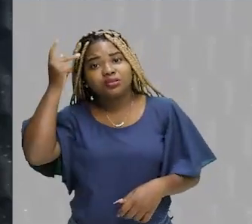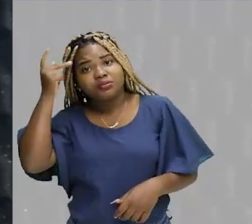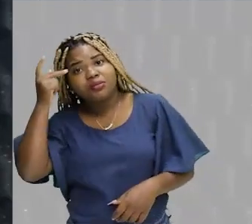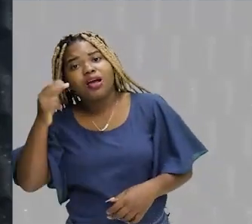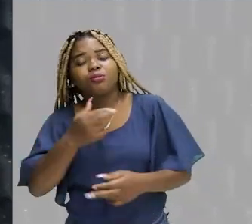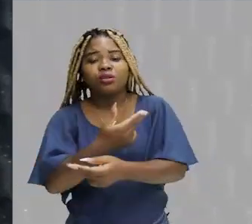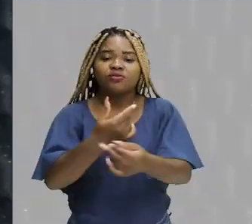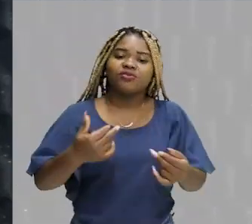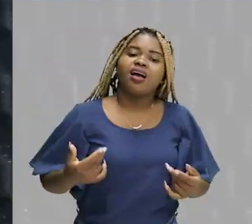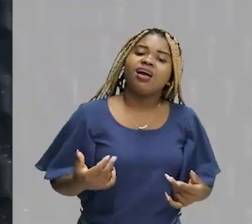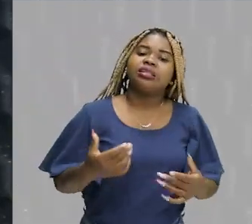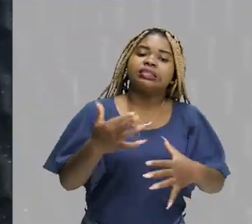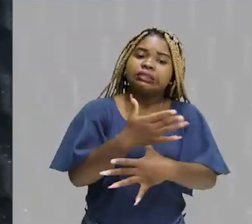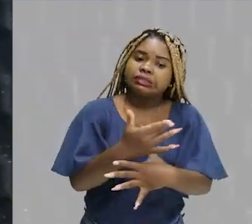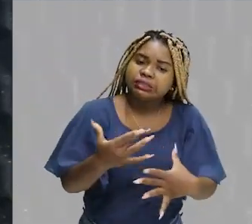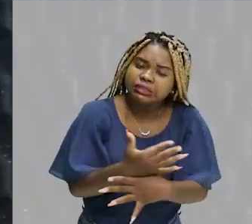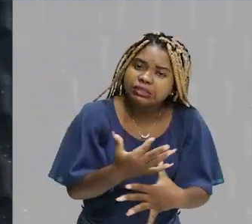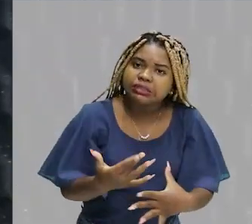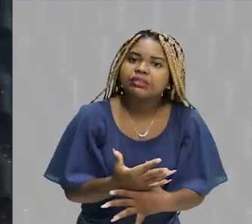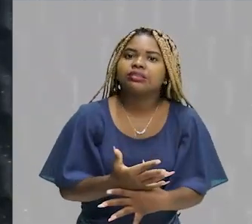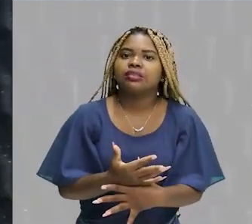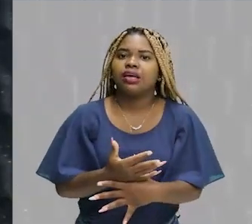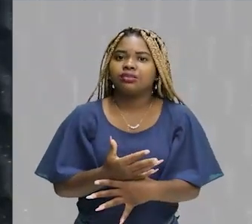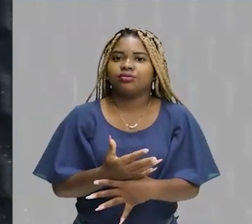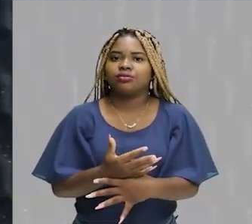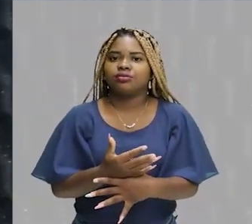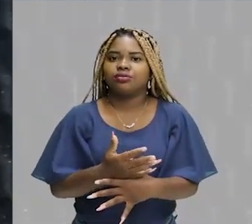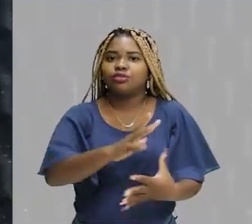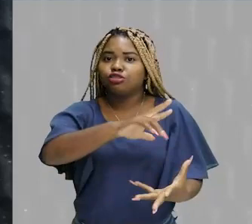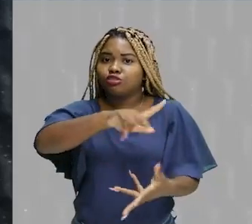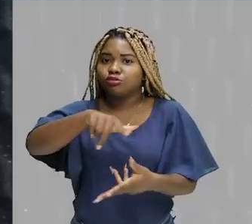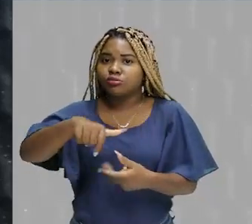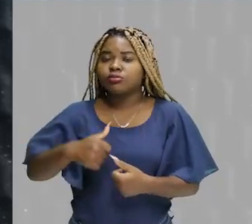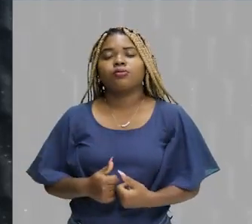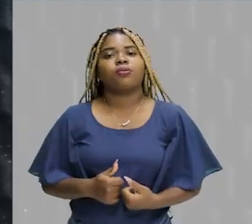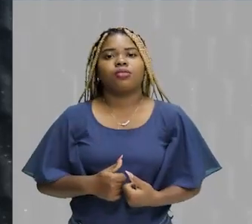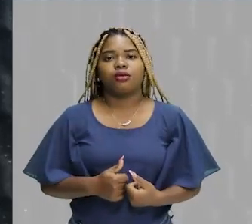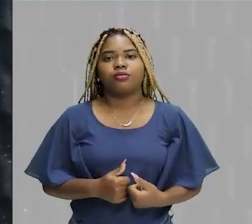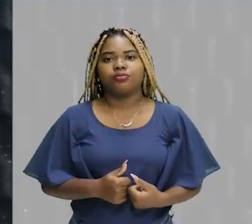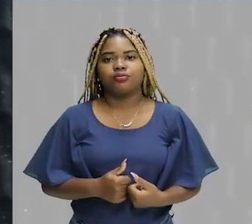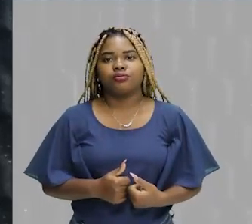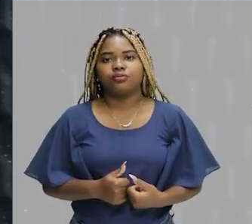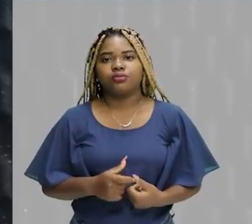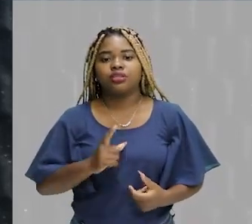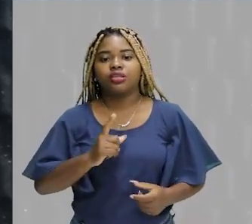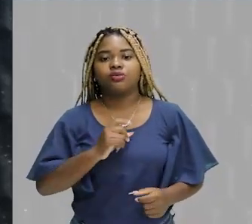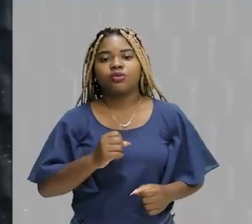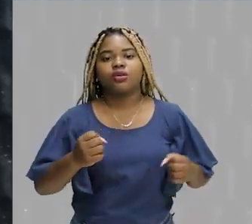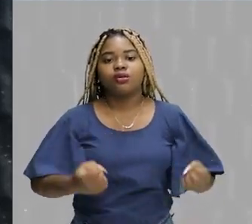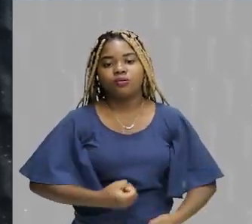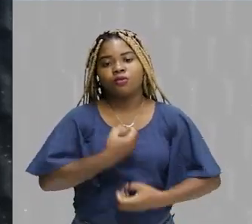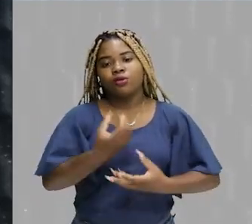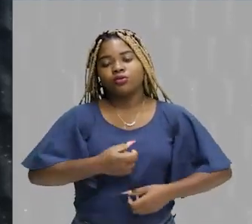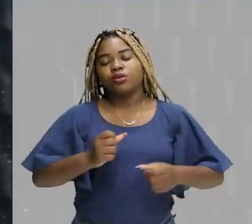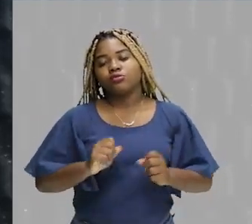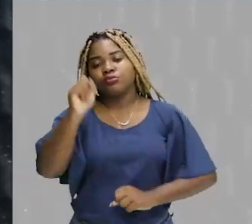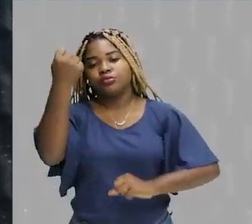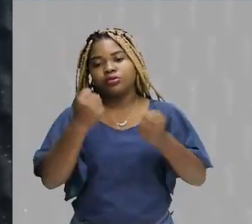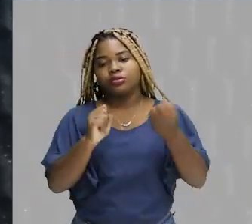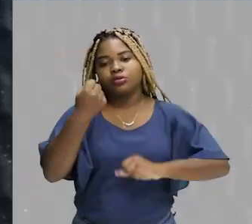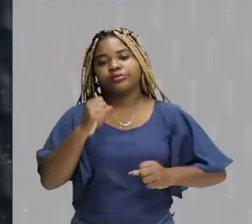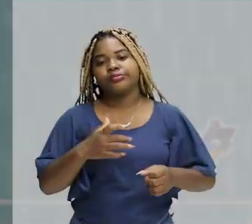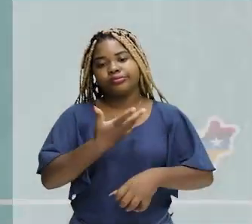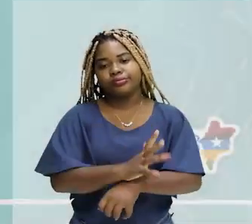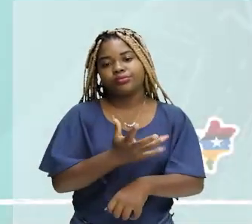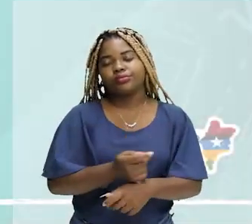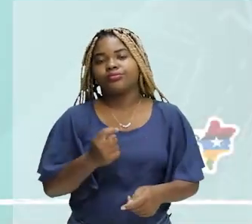Buenos Aires, Cidade do México, todas as grandes cidades, digamos assim, que cresceram em torno da produção industrial, em torno da atividade